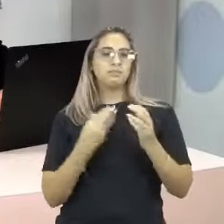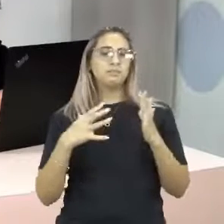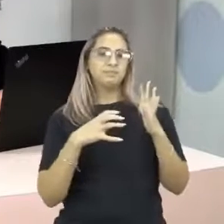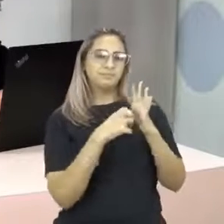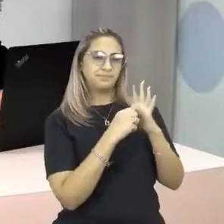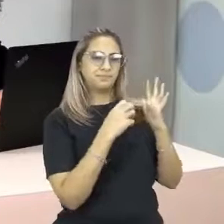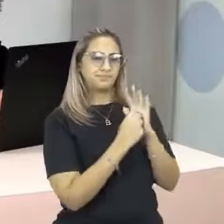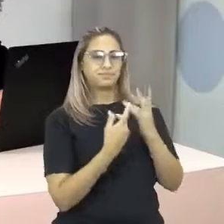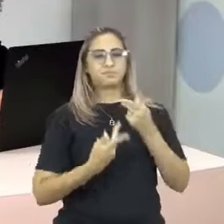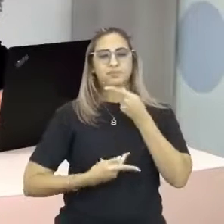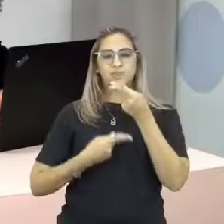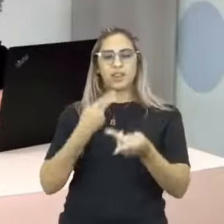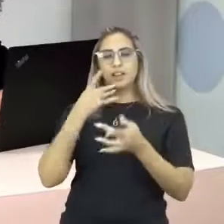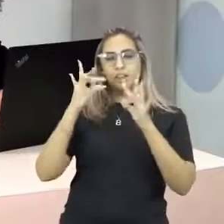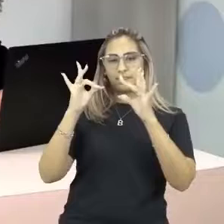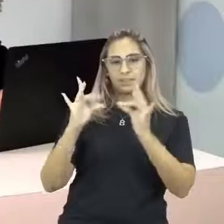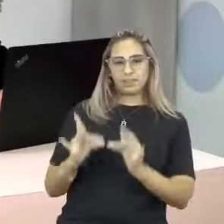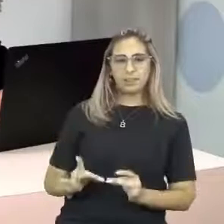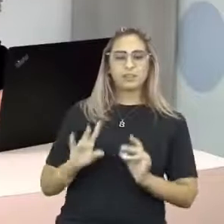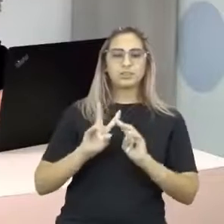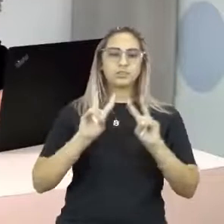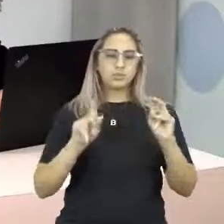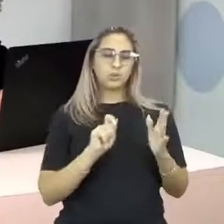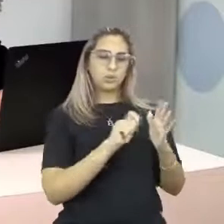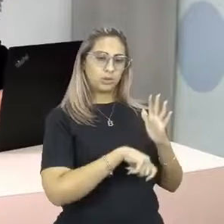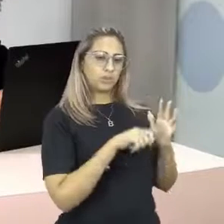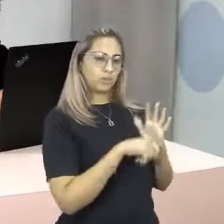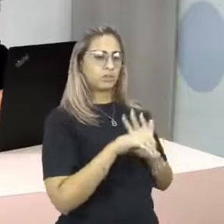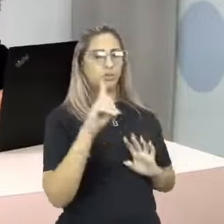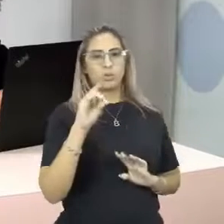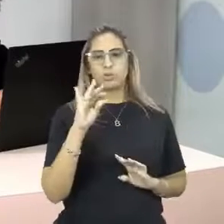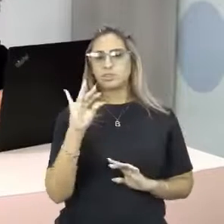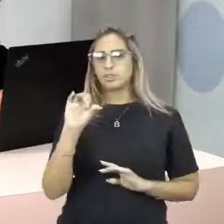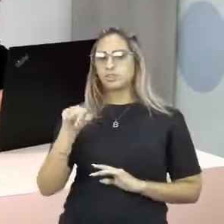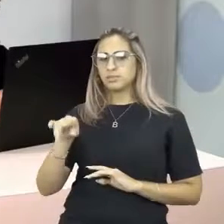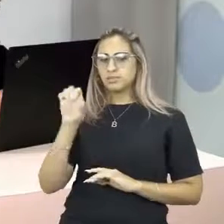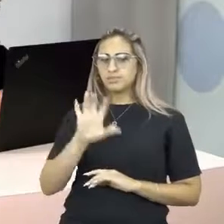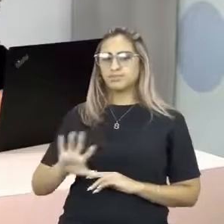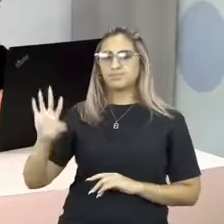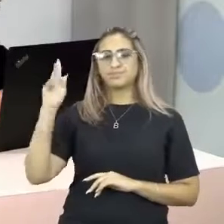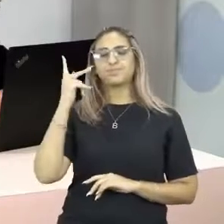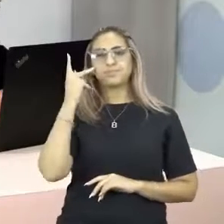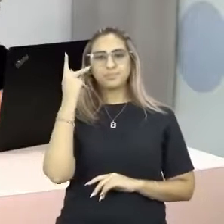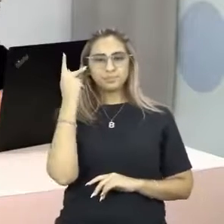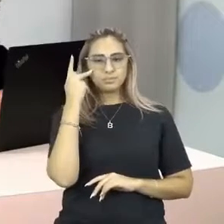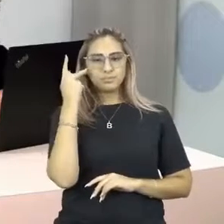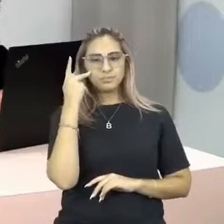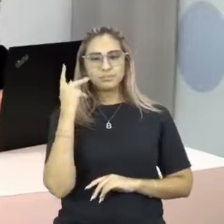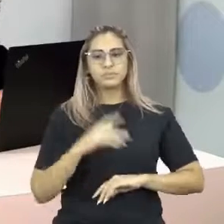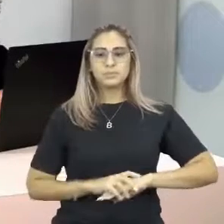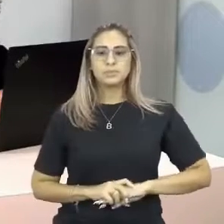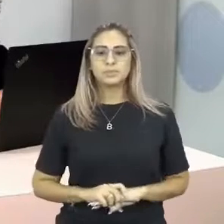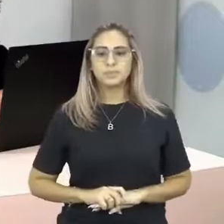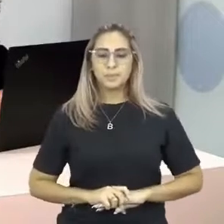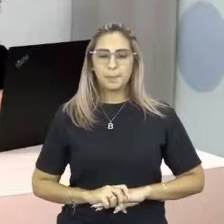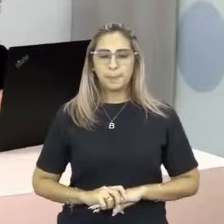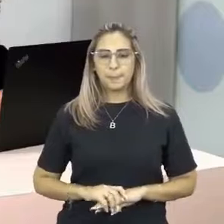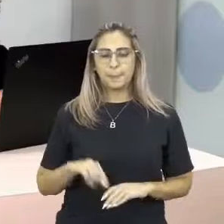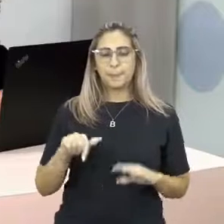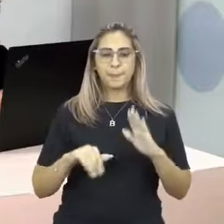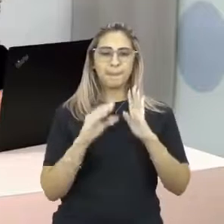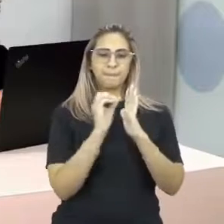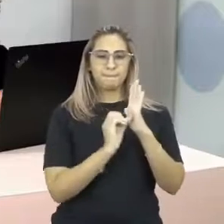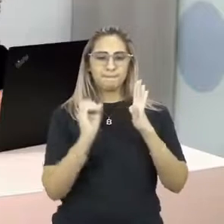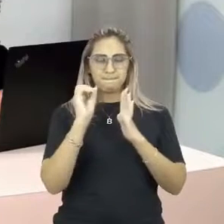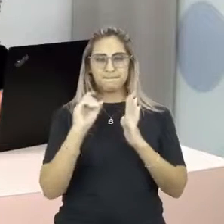inscrição e falar alguns detalhes sobre a contratação docente aqui no estado de São Paulo. Tá bom? No Centro de